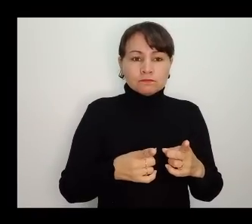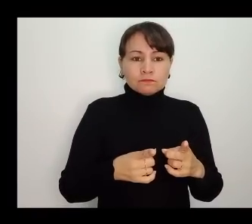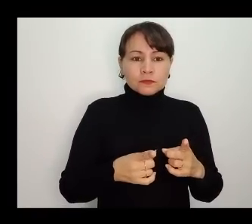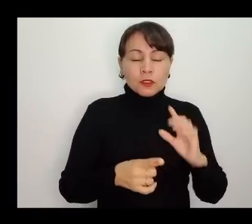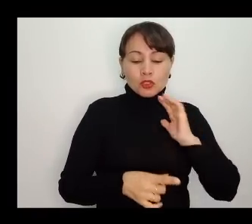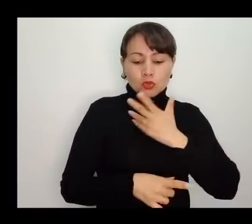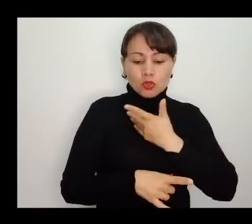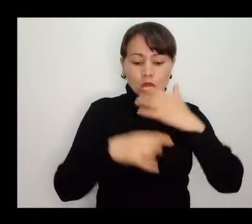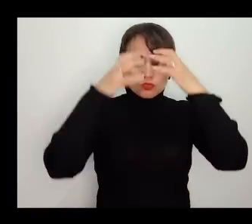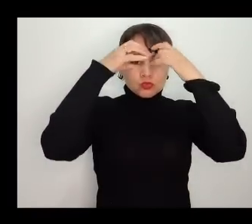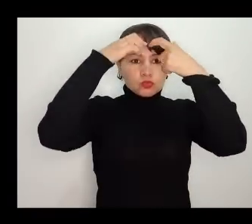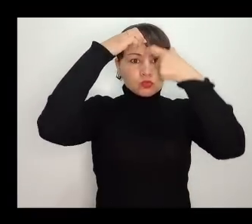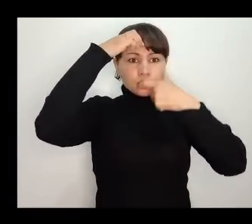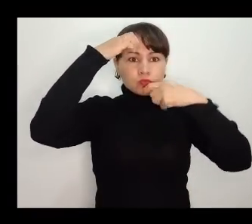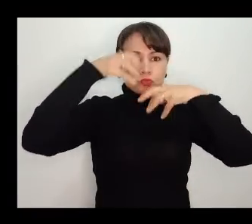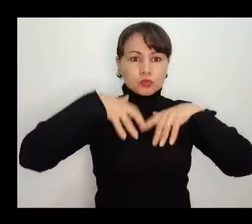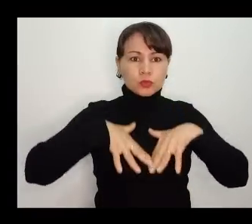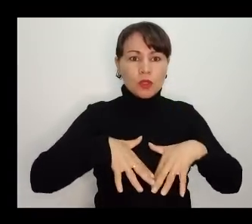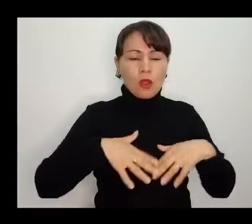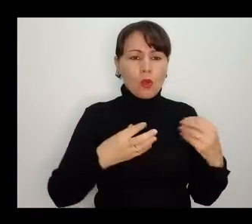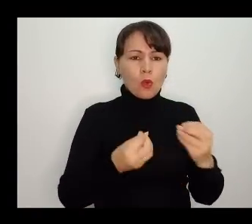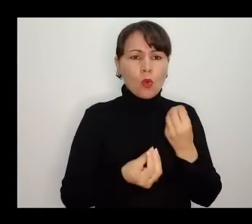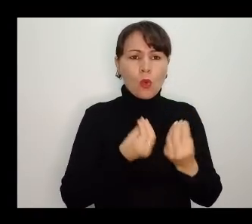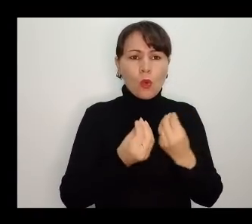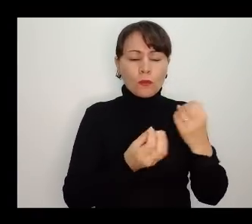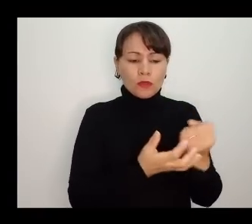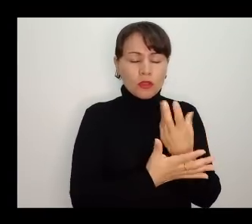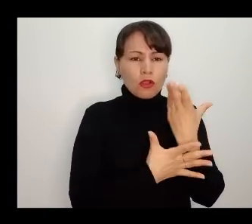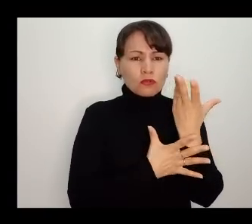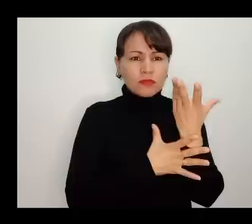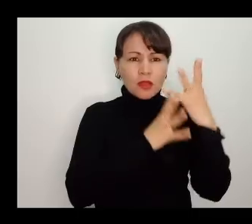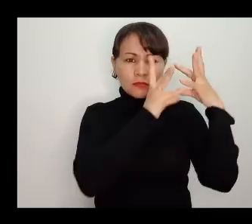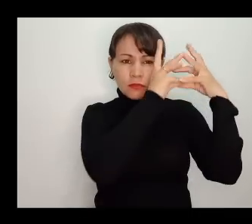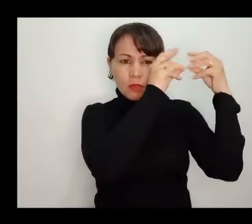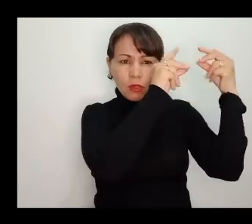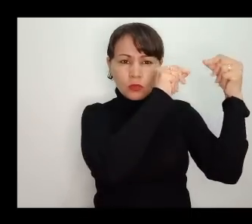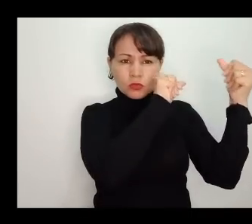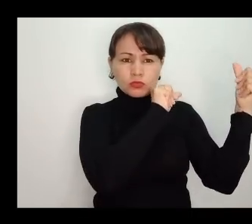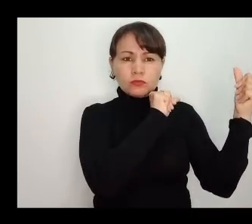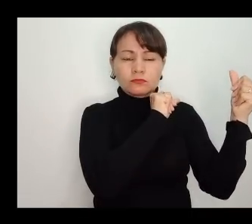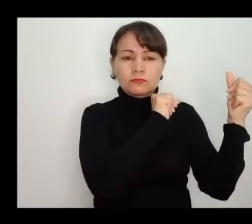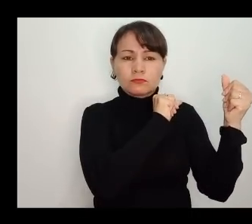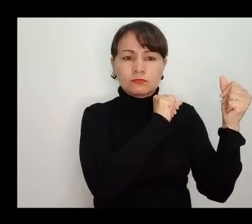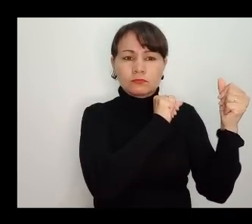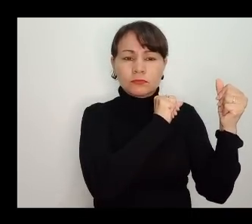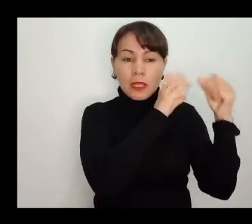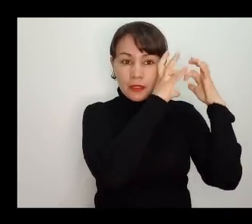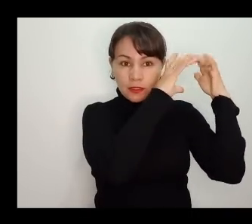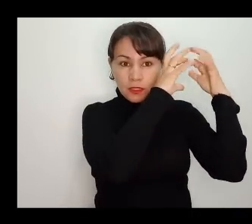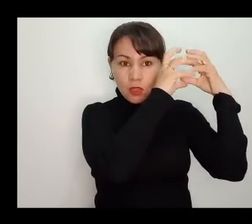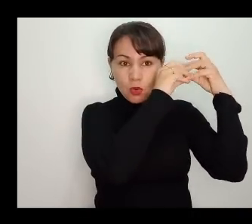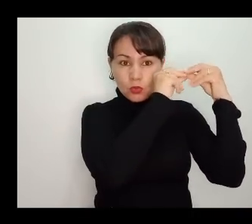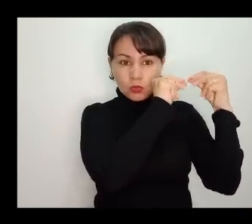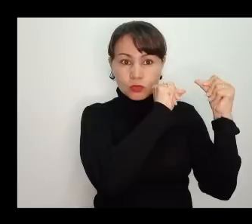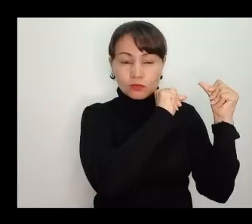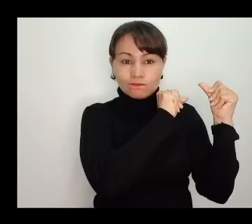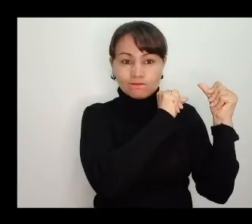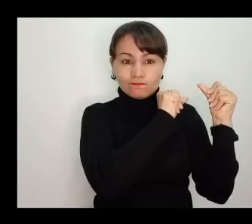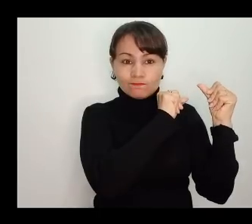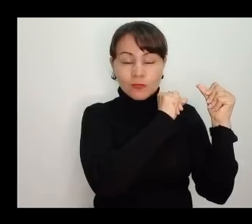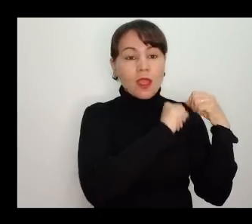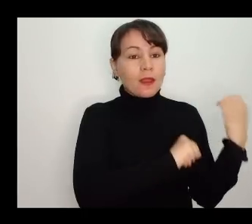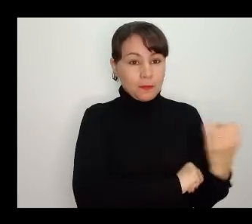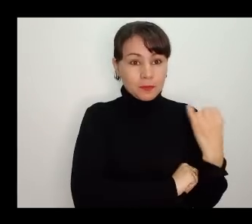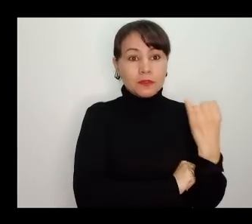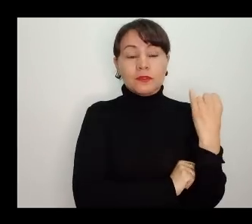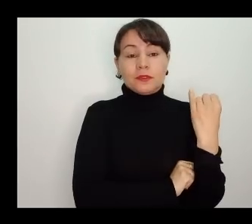Mas, e no nosso sistema nervoso central, como que acontece essa neuroplasticidade? Essa neuroplasticidade,